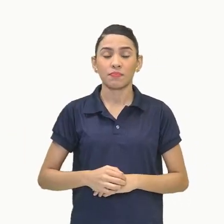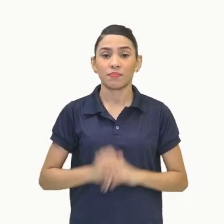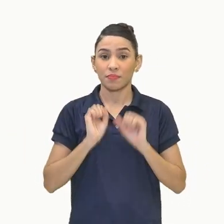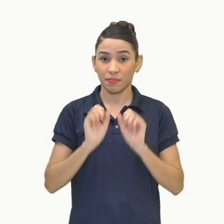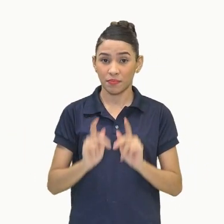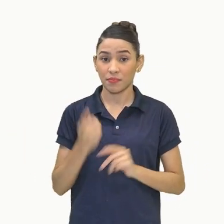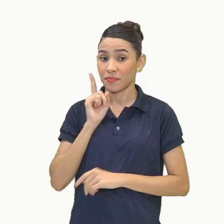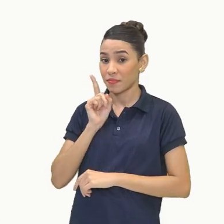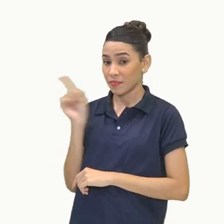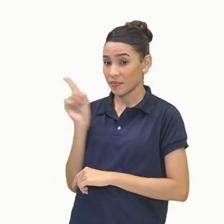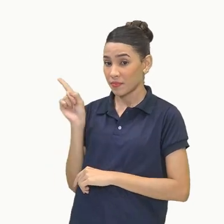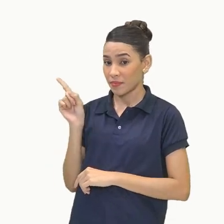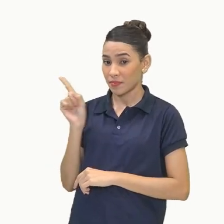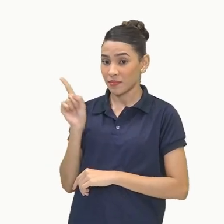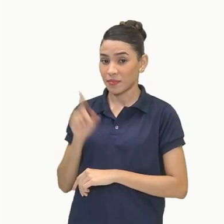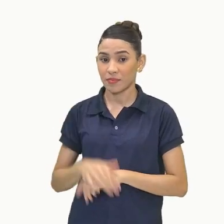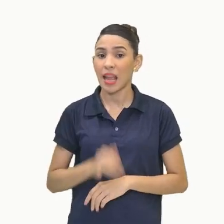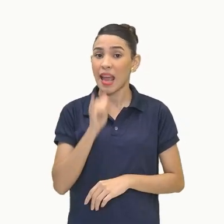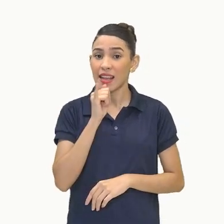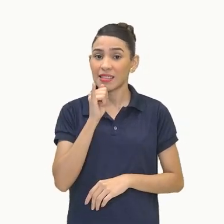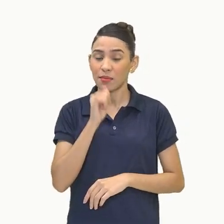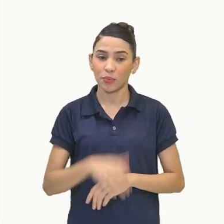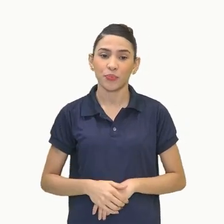beleza? Escrevo 6 aqui, sobe 5.